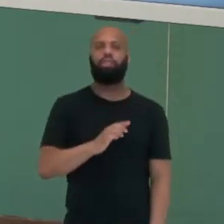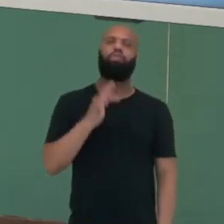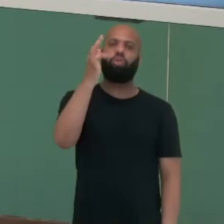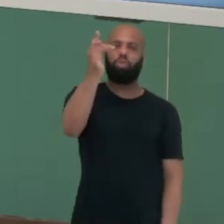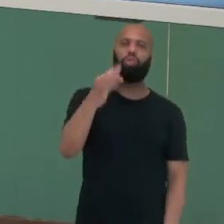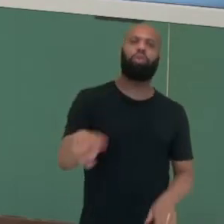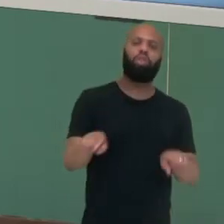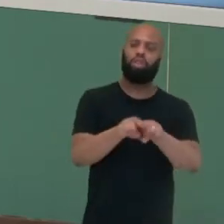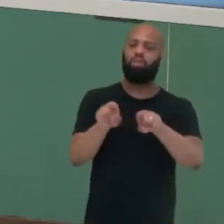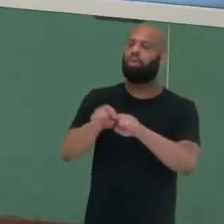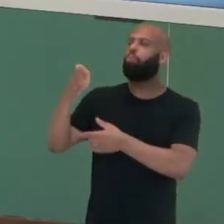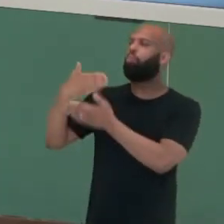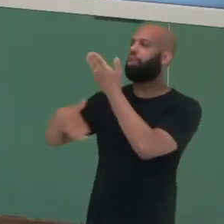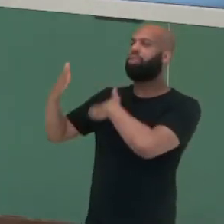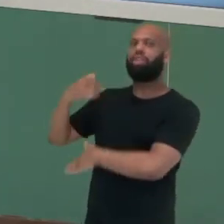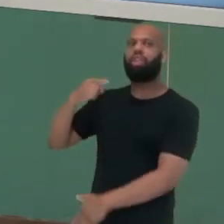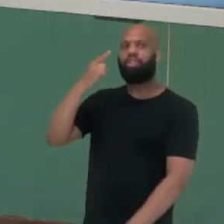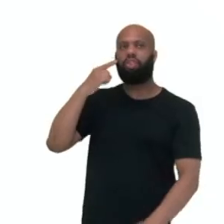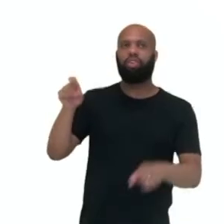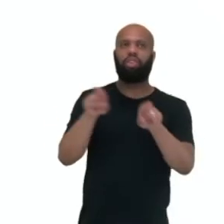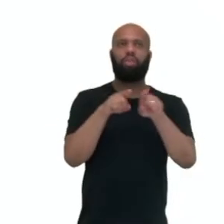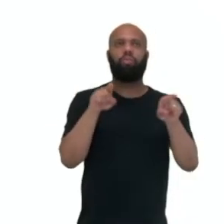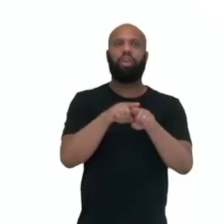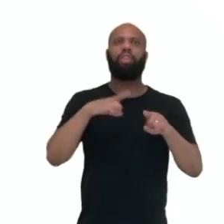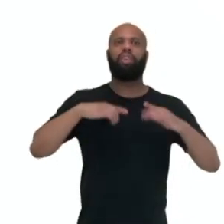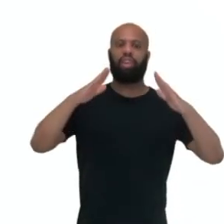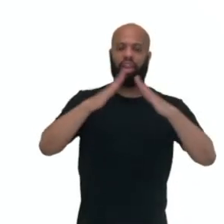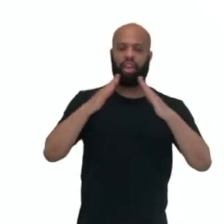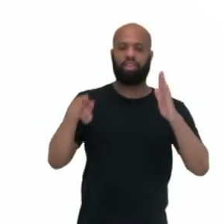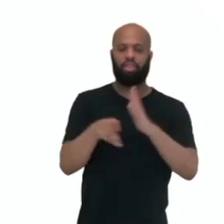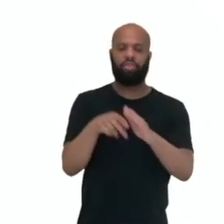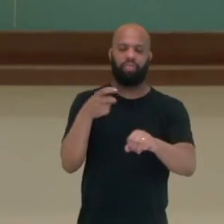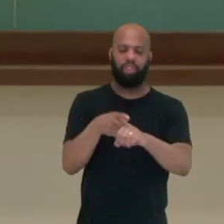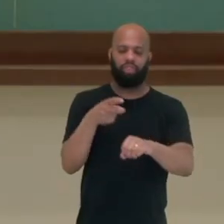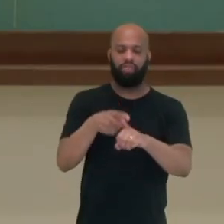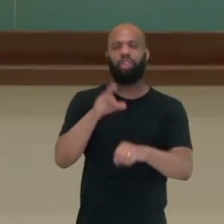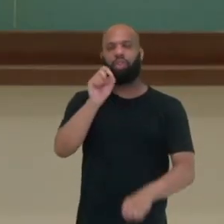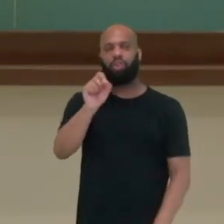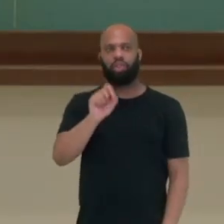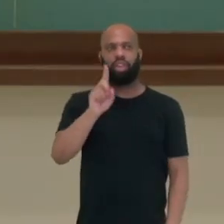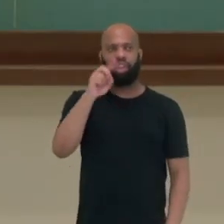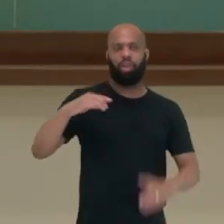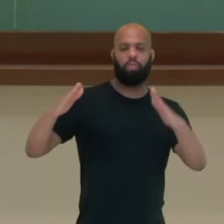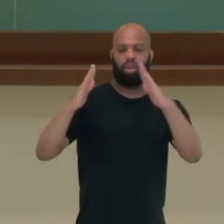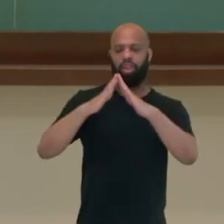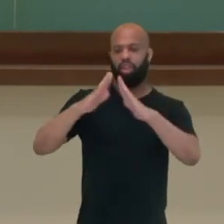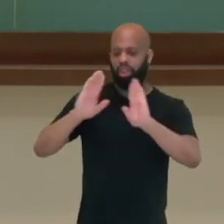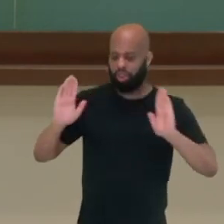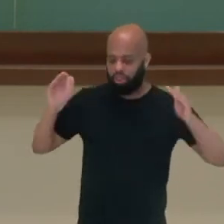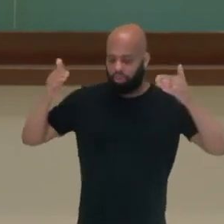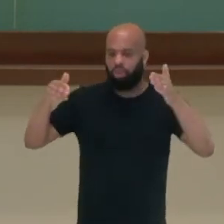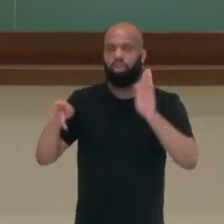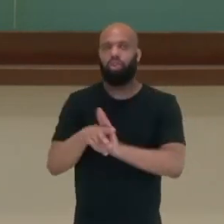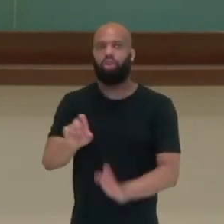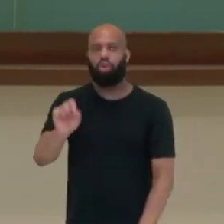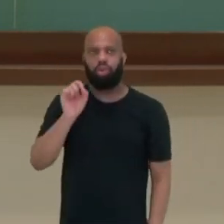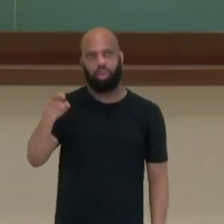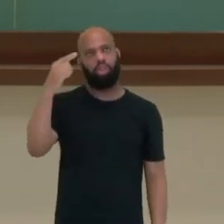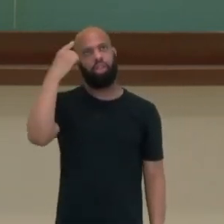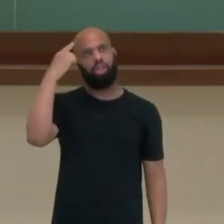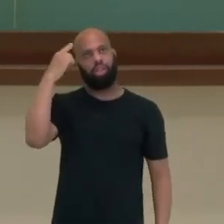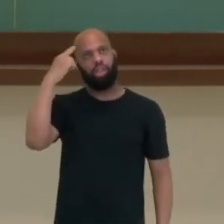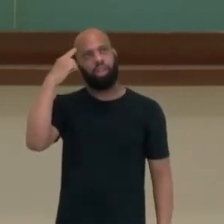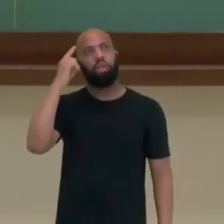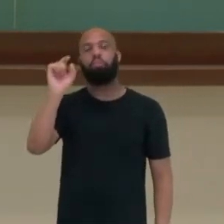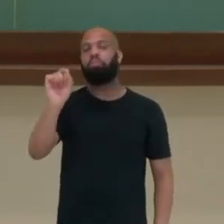e o passado, e aqui a casa de vidro. Esta casa de vidro seria uma casa mais voltada para a ideia